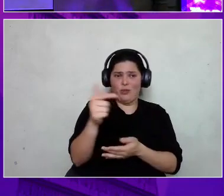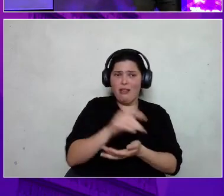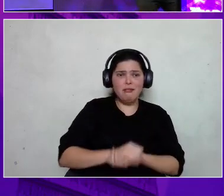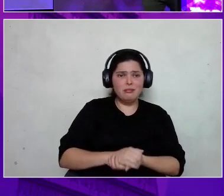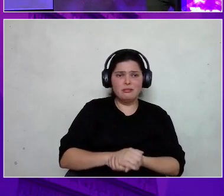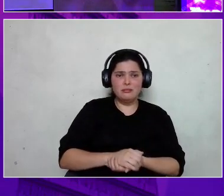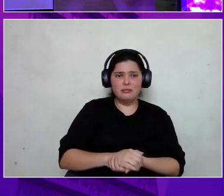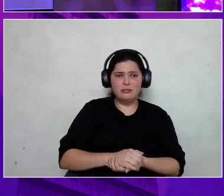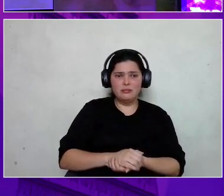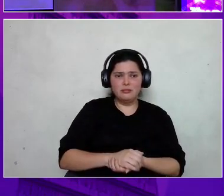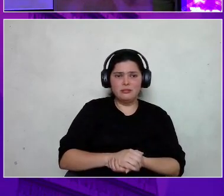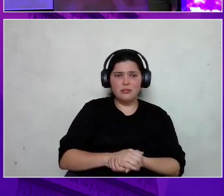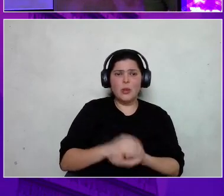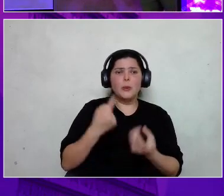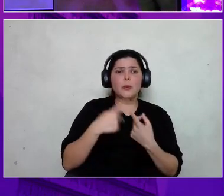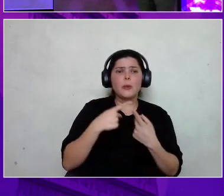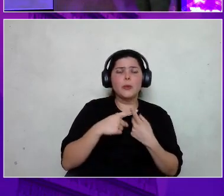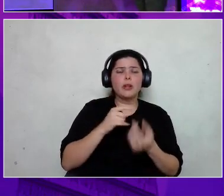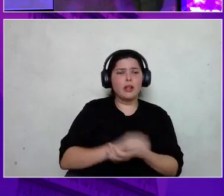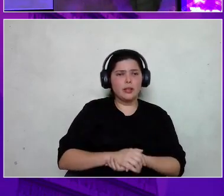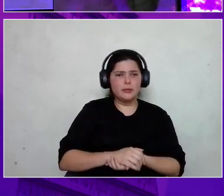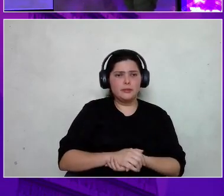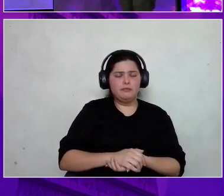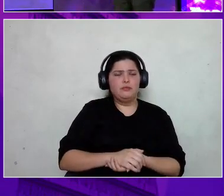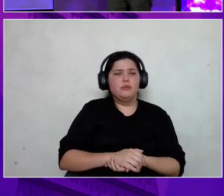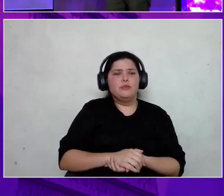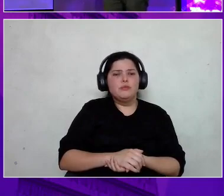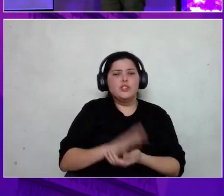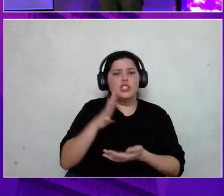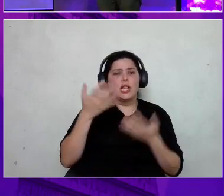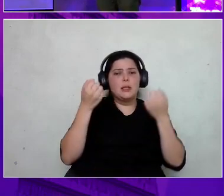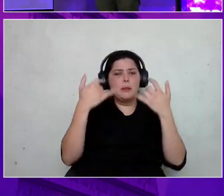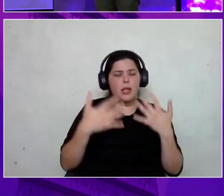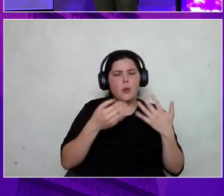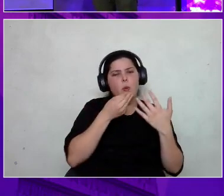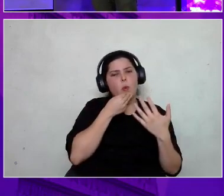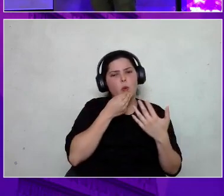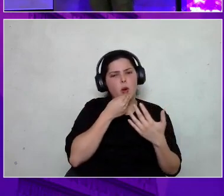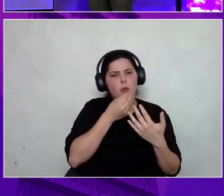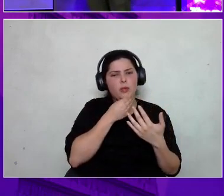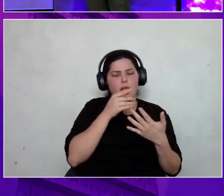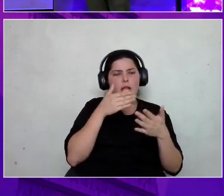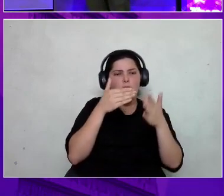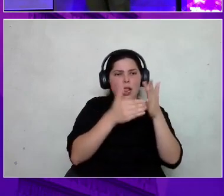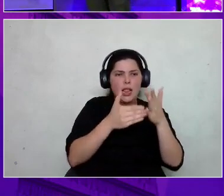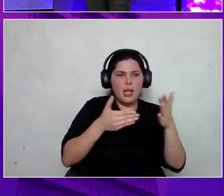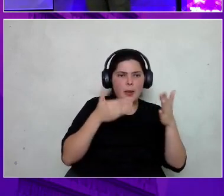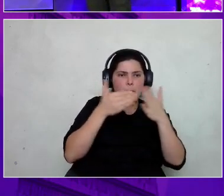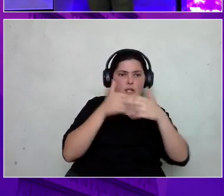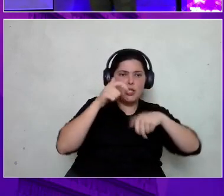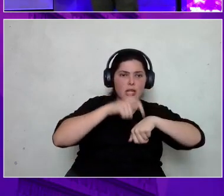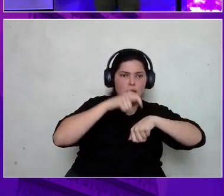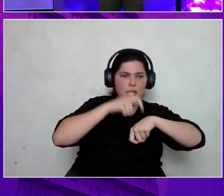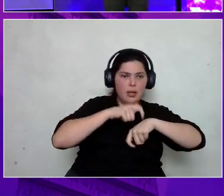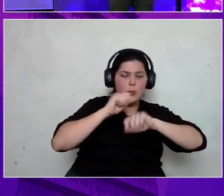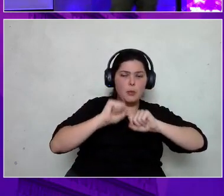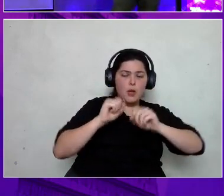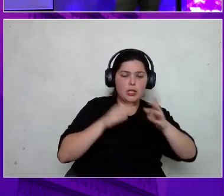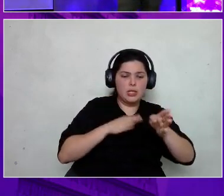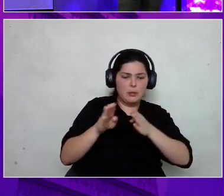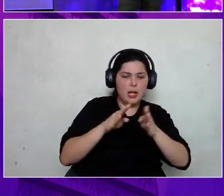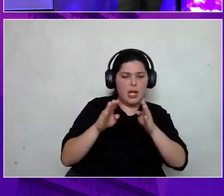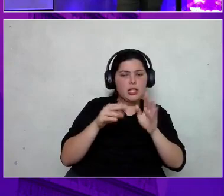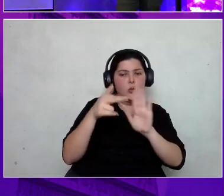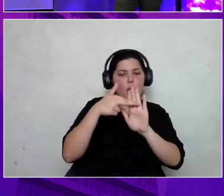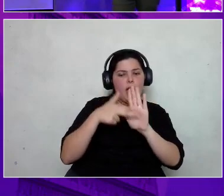Por quê? E já trazendo isso, né? É claro, existe uma limitação de tempo que pode ser sim acessível, junto com uma regra de negócio